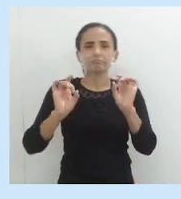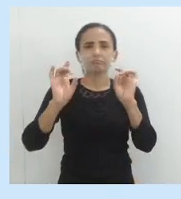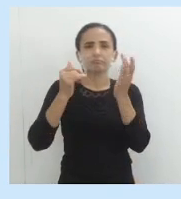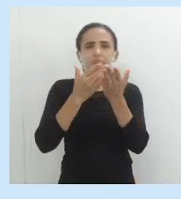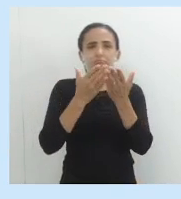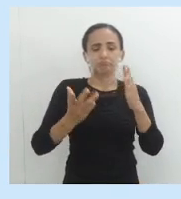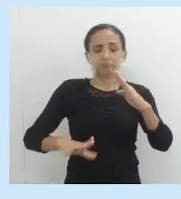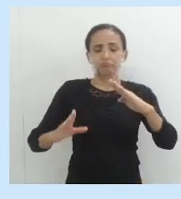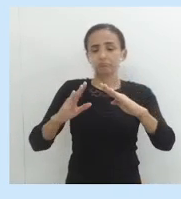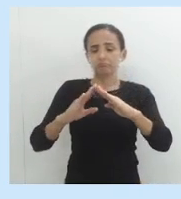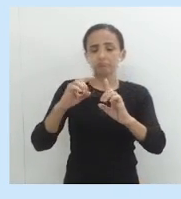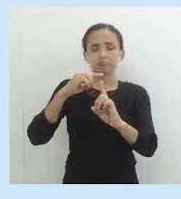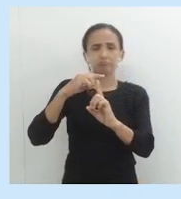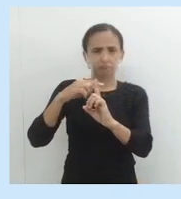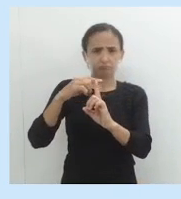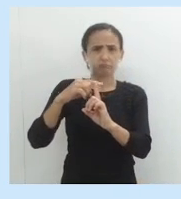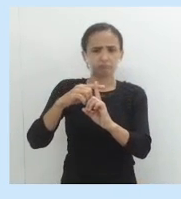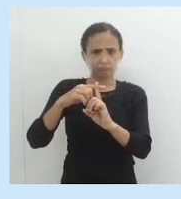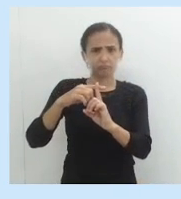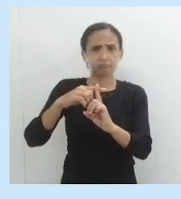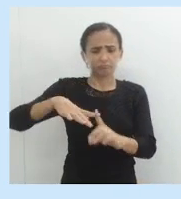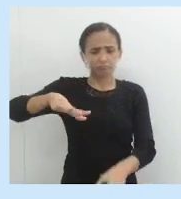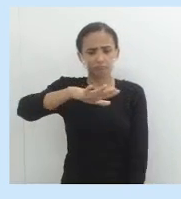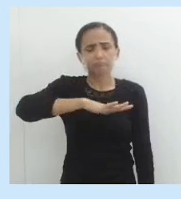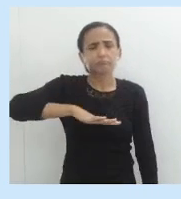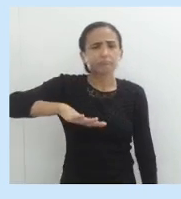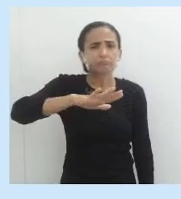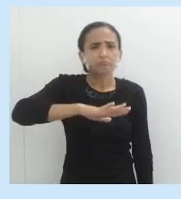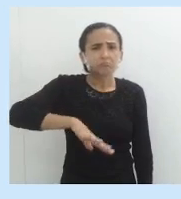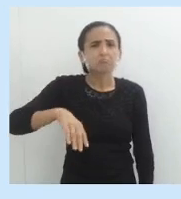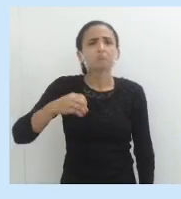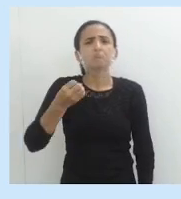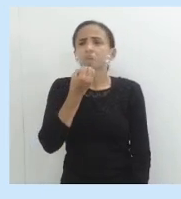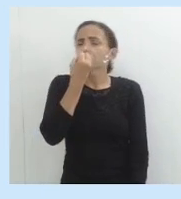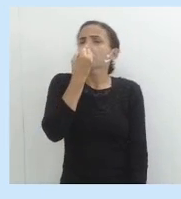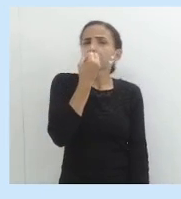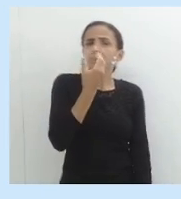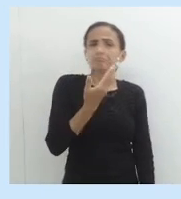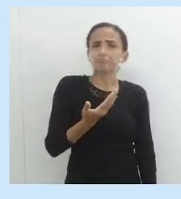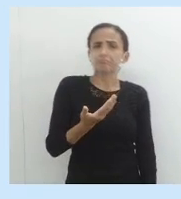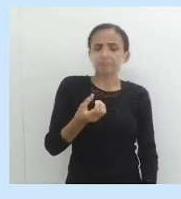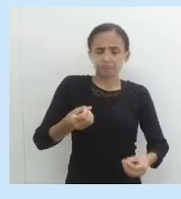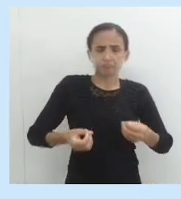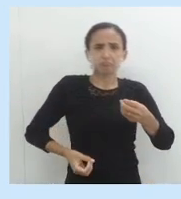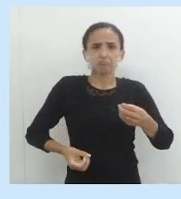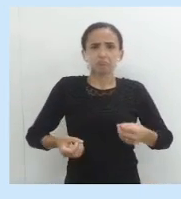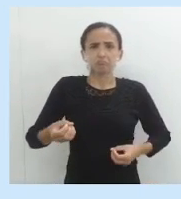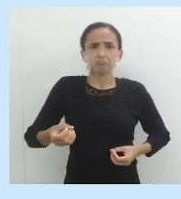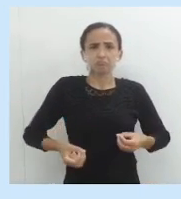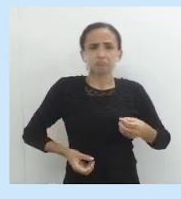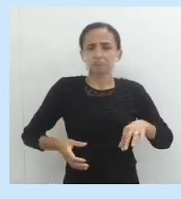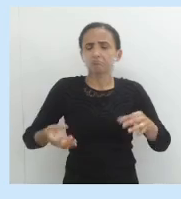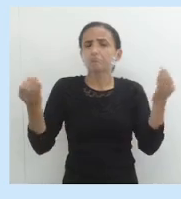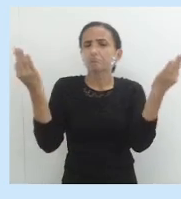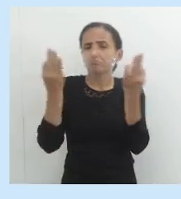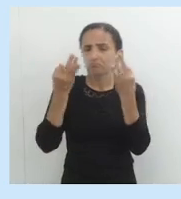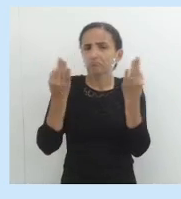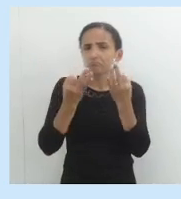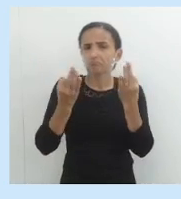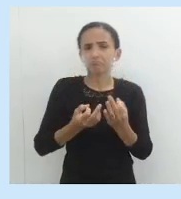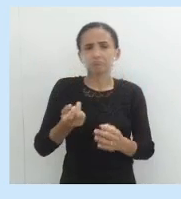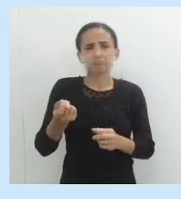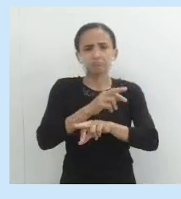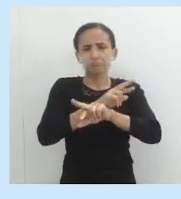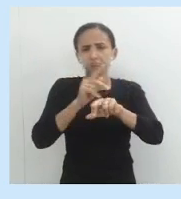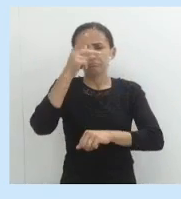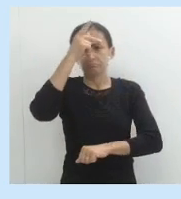eram um espaço de arte, né? Então assim, eram verdadeiras obras artísticas, porque além das grandes pinturas, dos grandes pintores que decoraram também